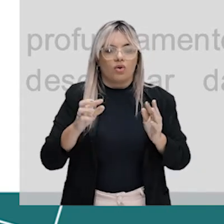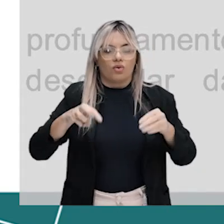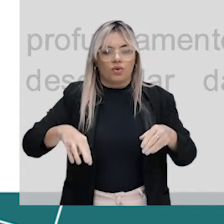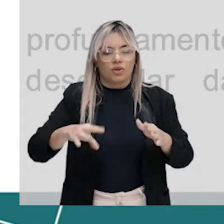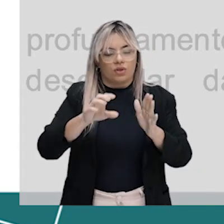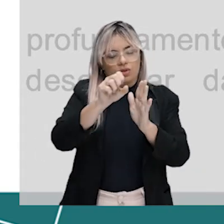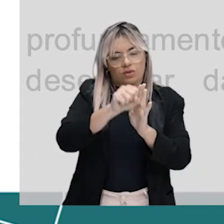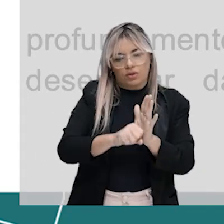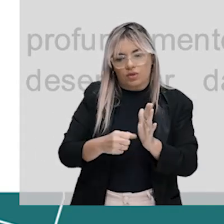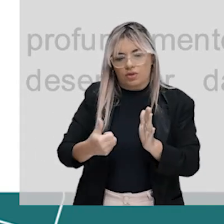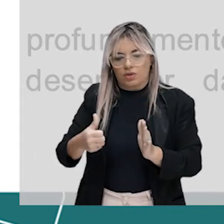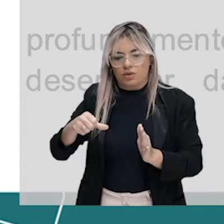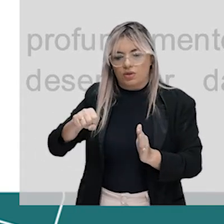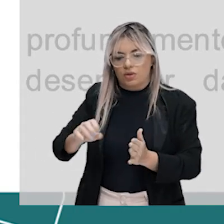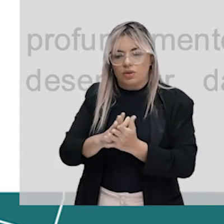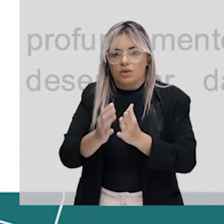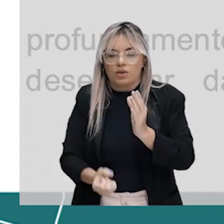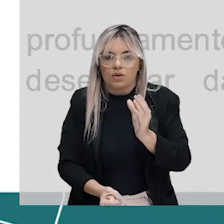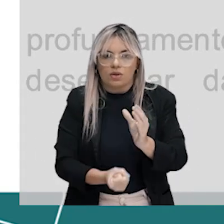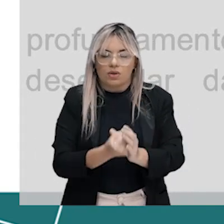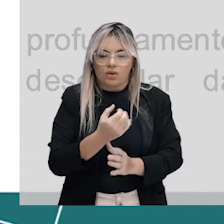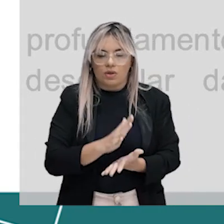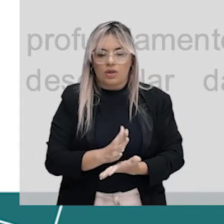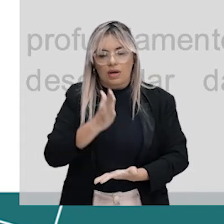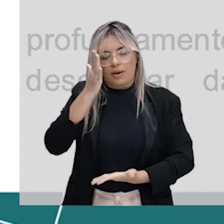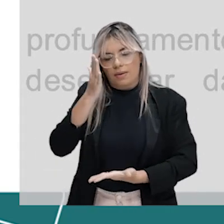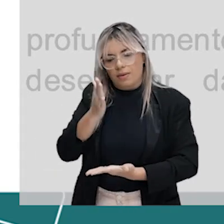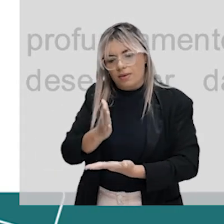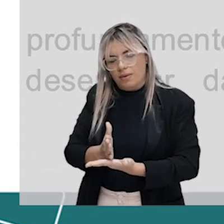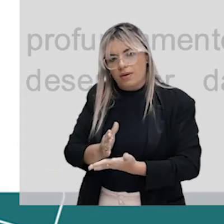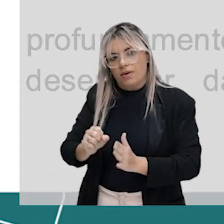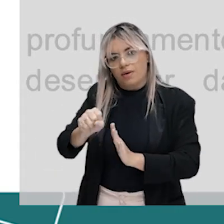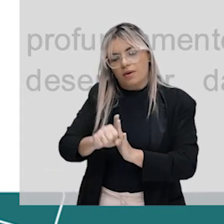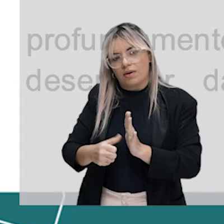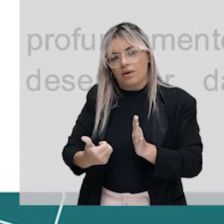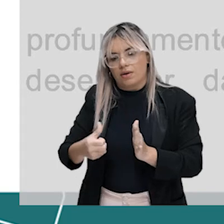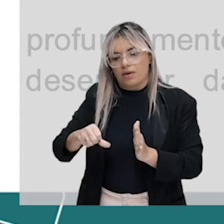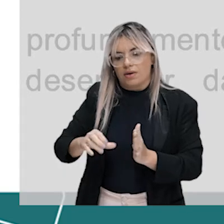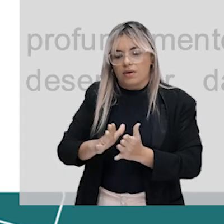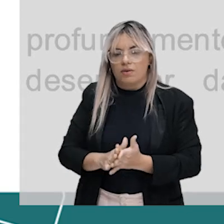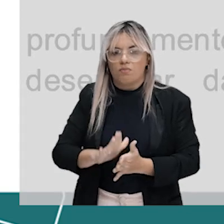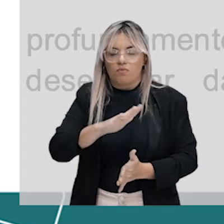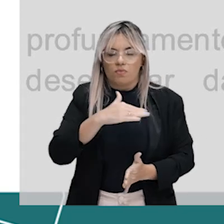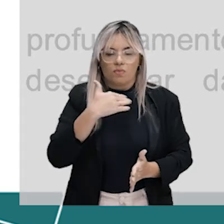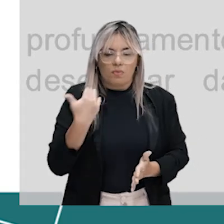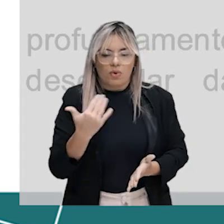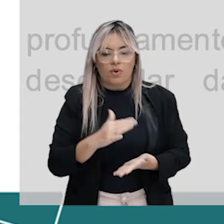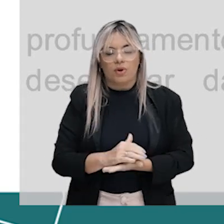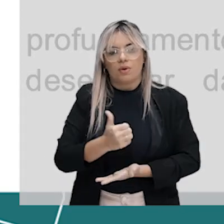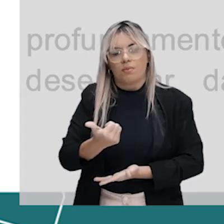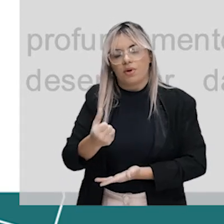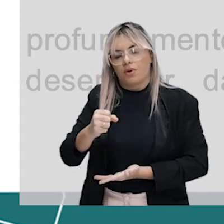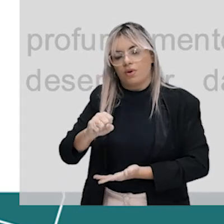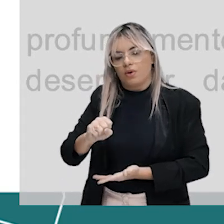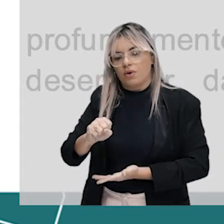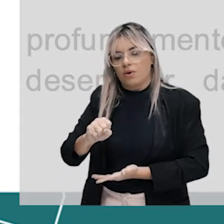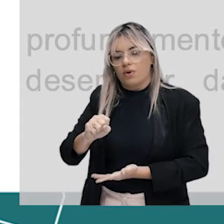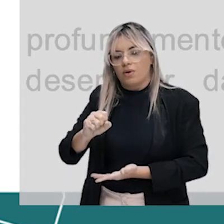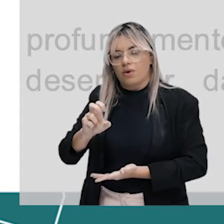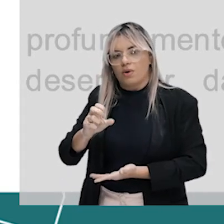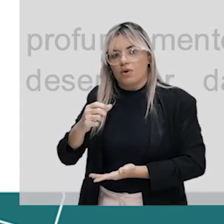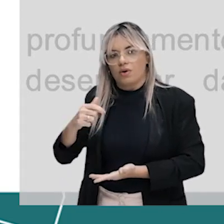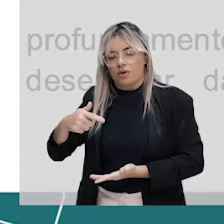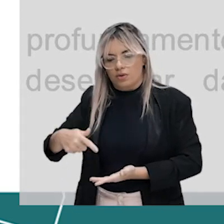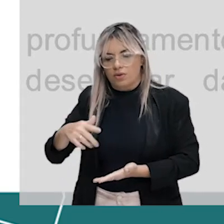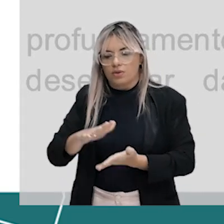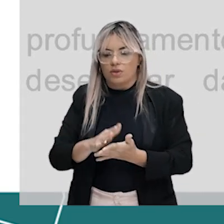intelectual somente na primeira metade do século XIX e veio a falecer em 1857. Ele é considerado um dos